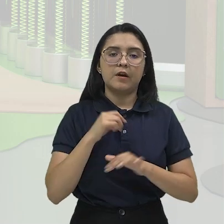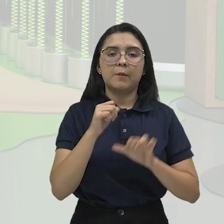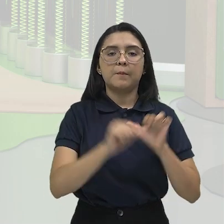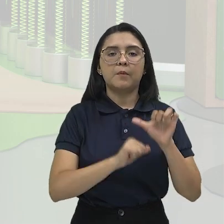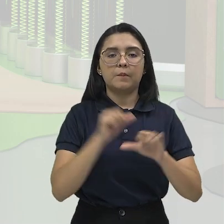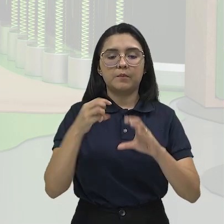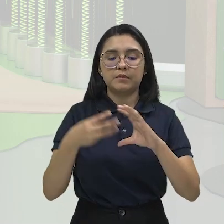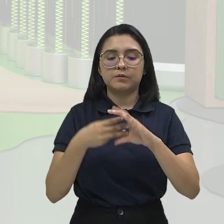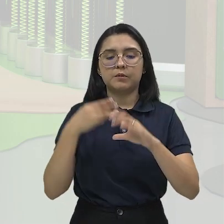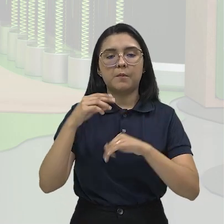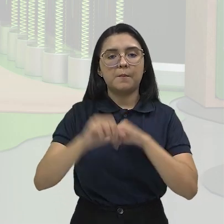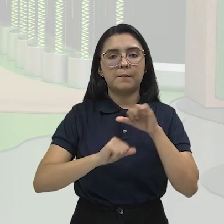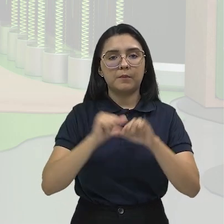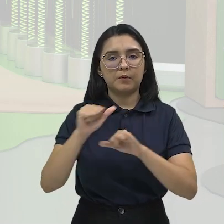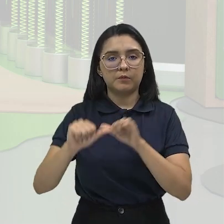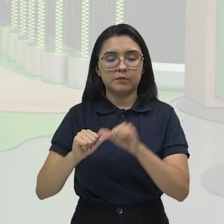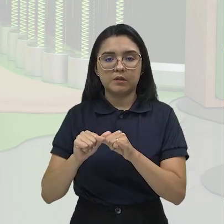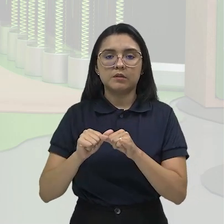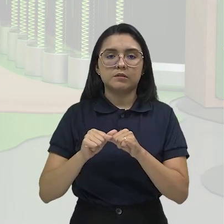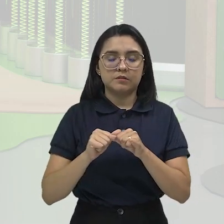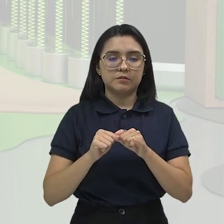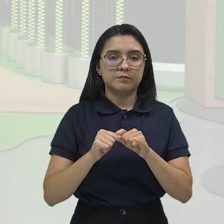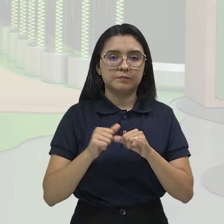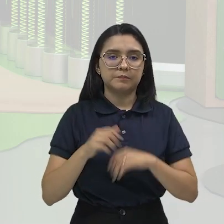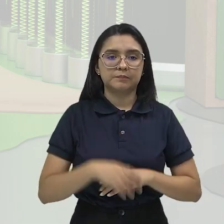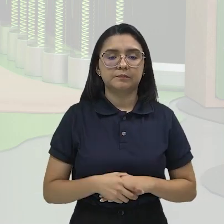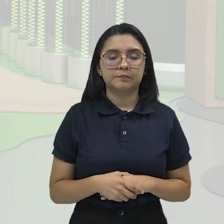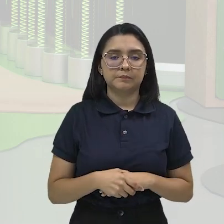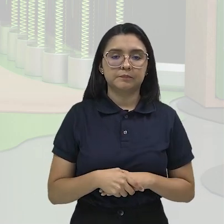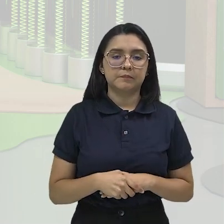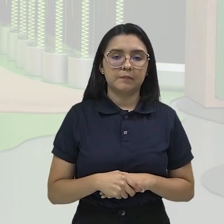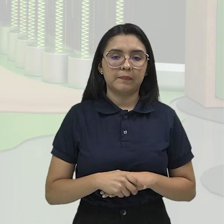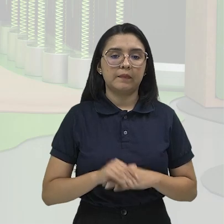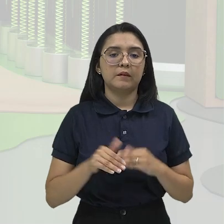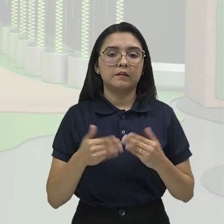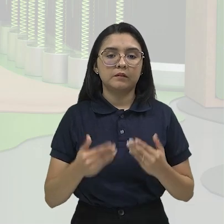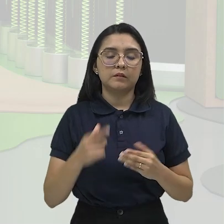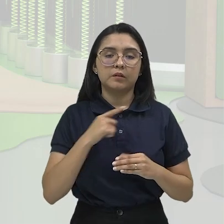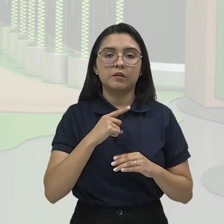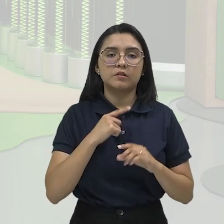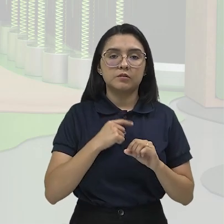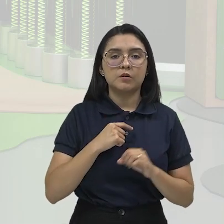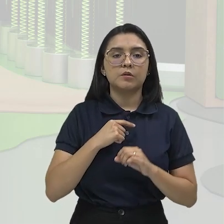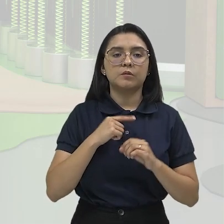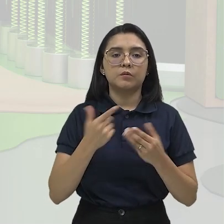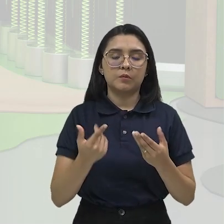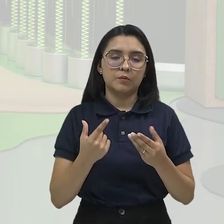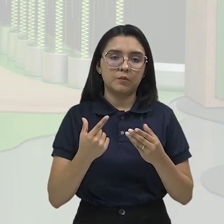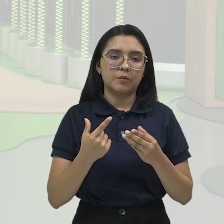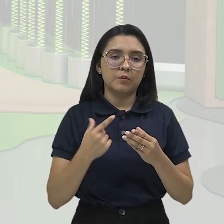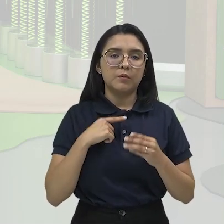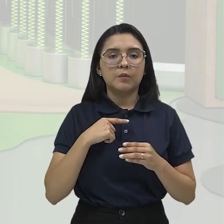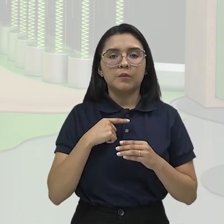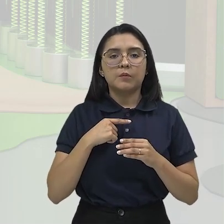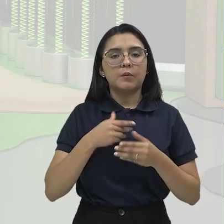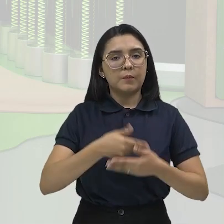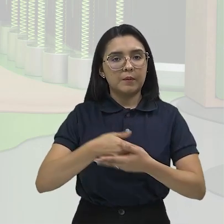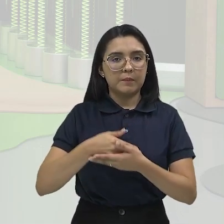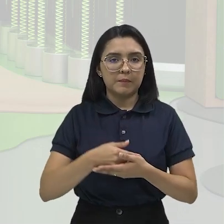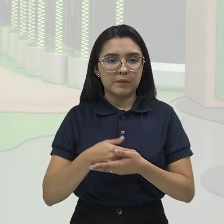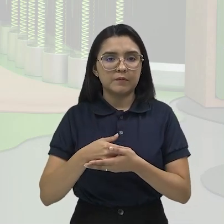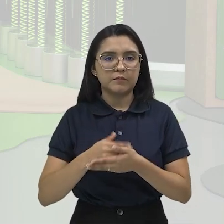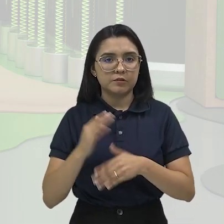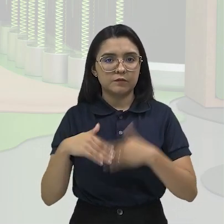ali uma série de divisões até que esse corpo desse bebê possa ser gerado. Mas antes dele